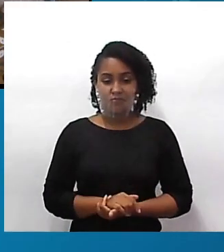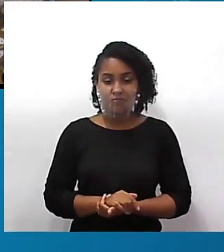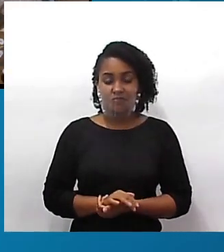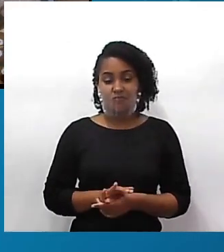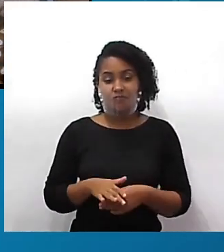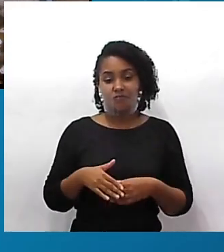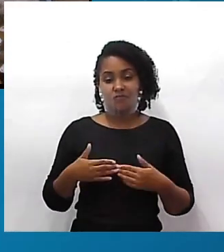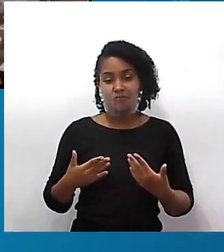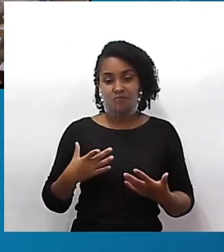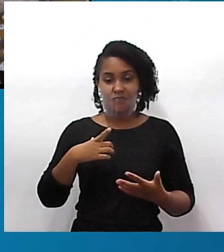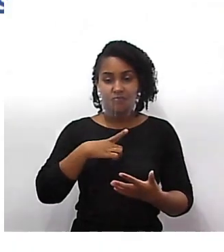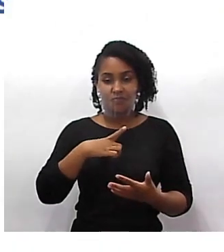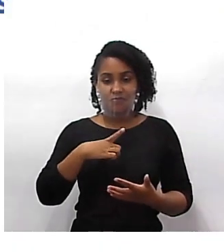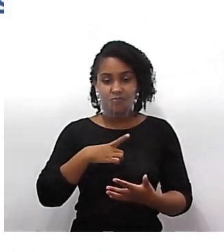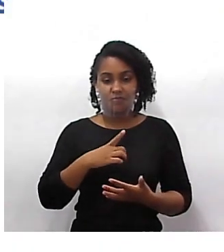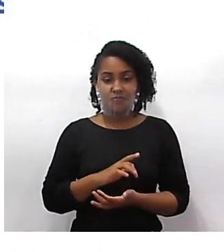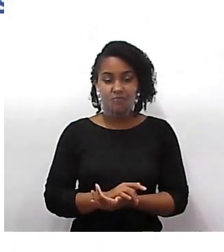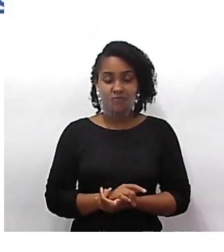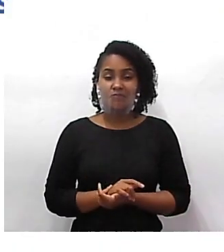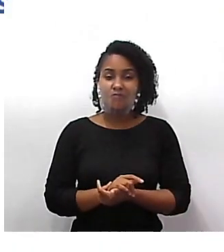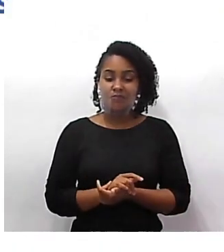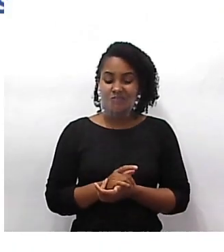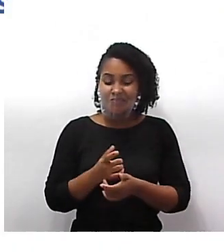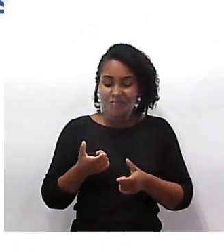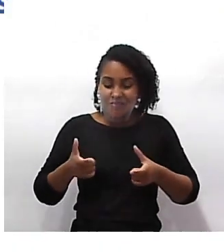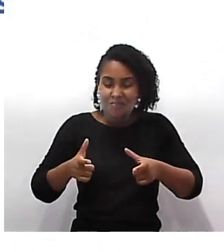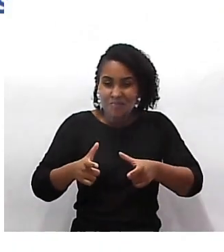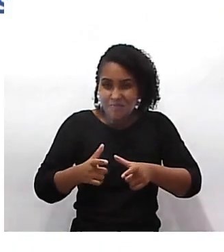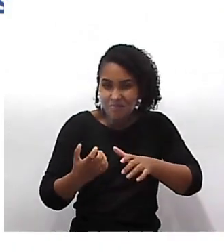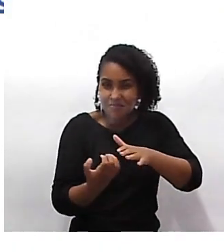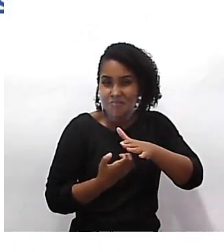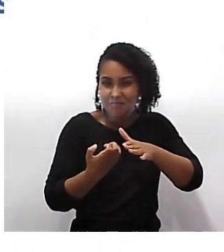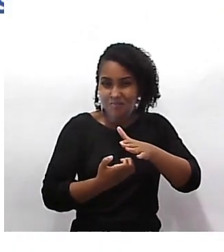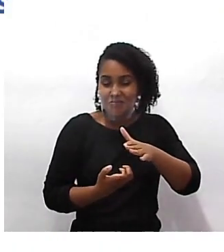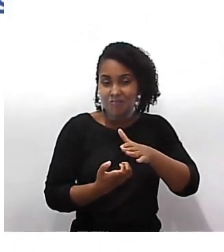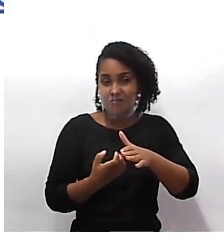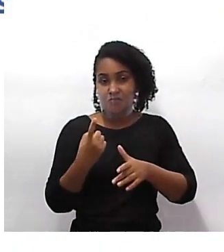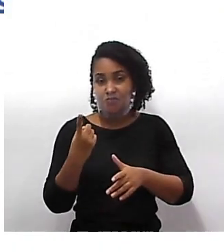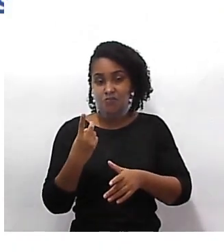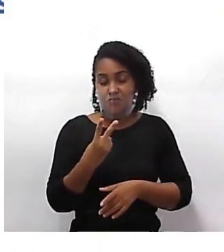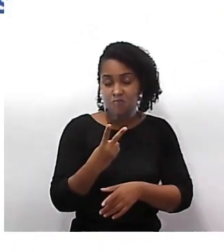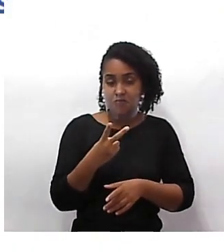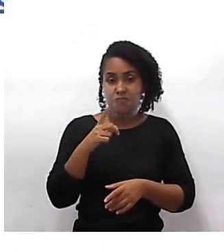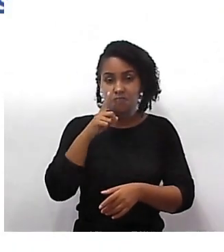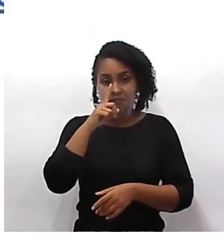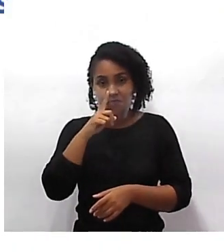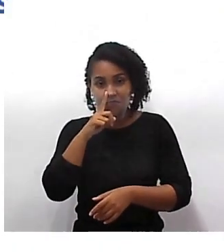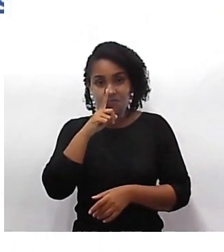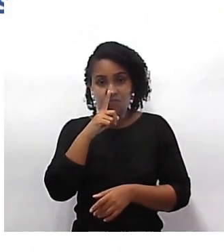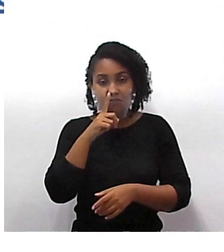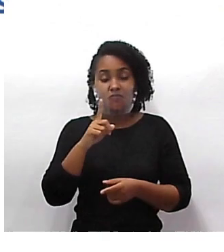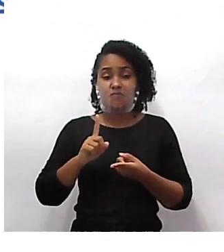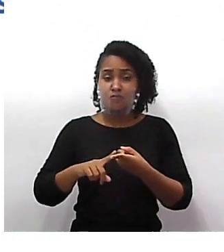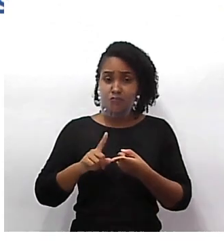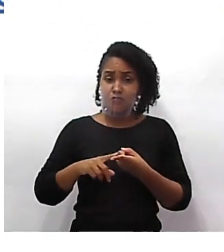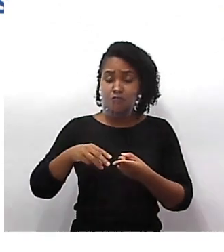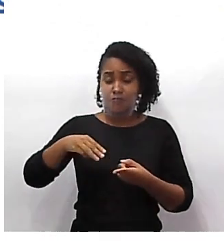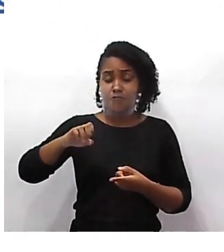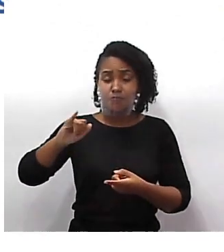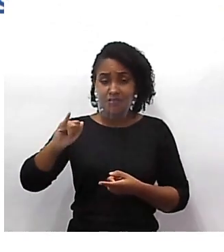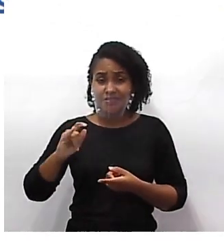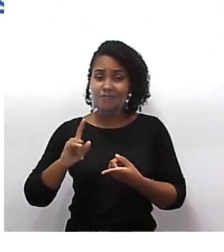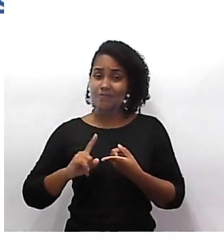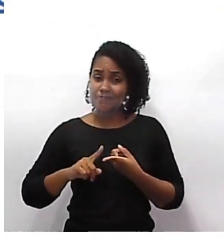Então, mesmo as organizações de pequeno porte, de grau de risco 1 e 2, e os microempreendedores